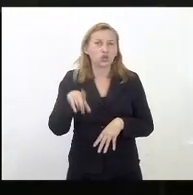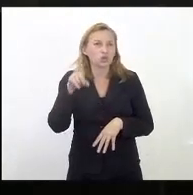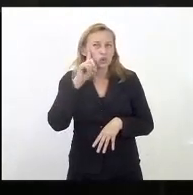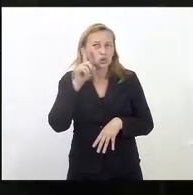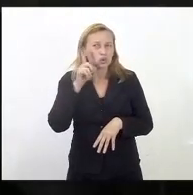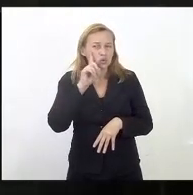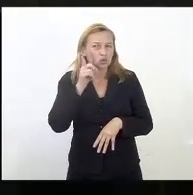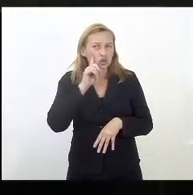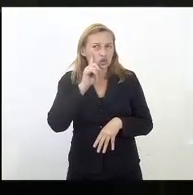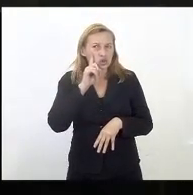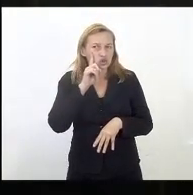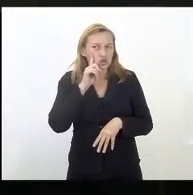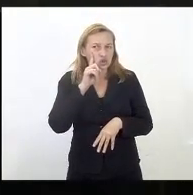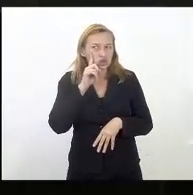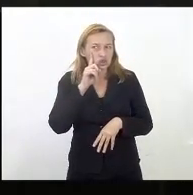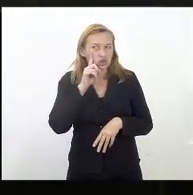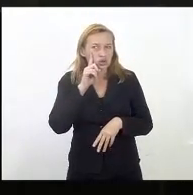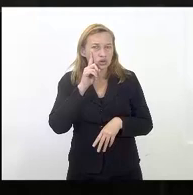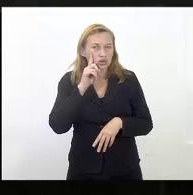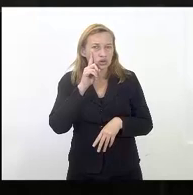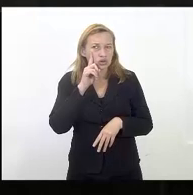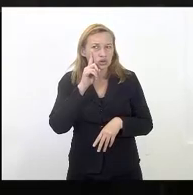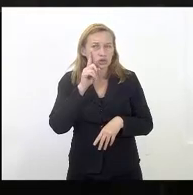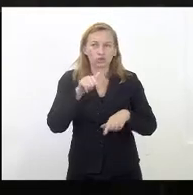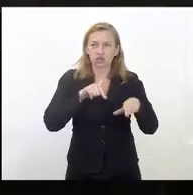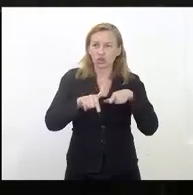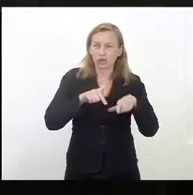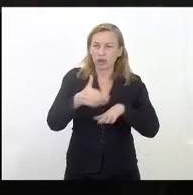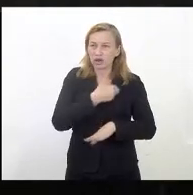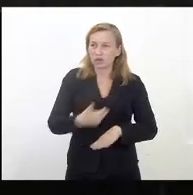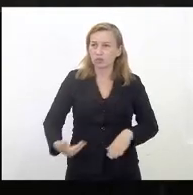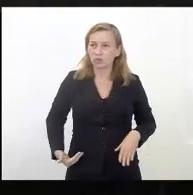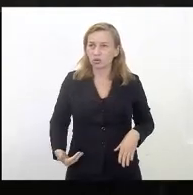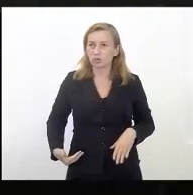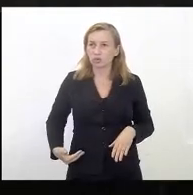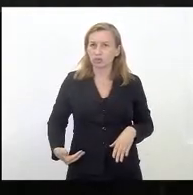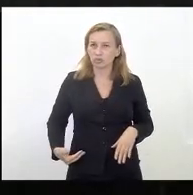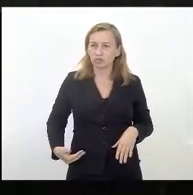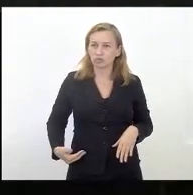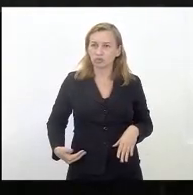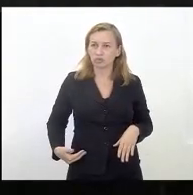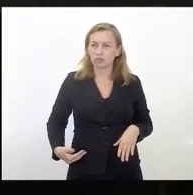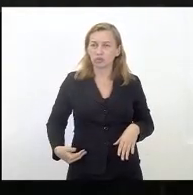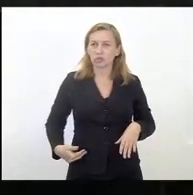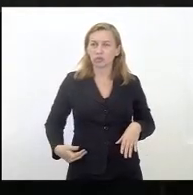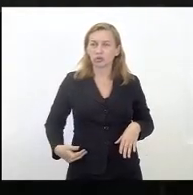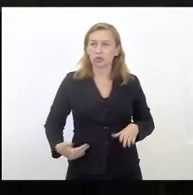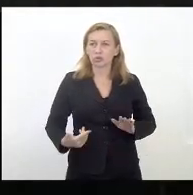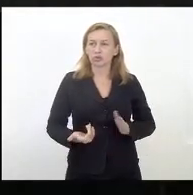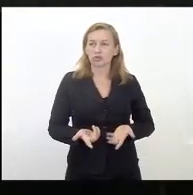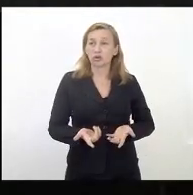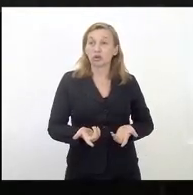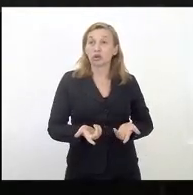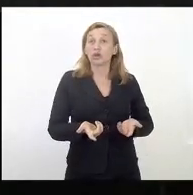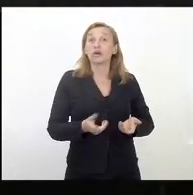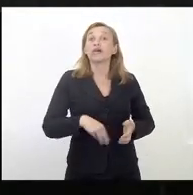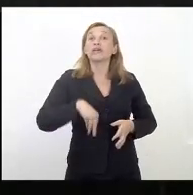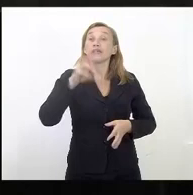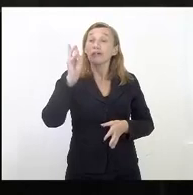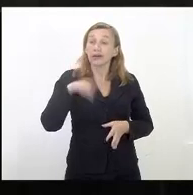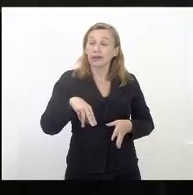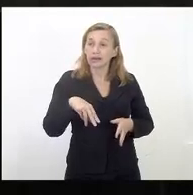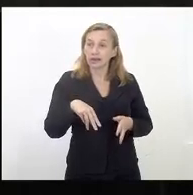do funcionamento das máquinas públicas a prestação dos serviços quem é que garante e serviços prestados